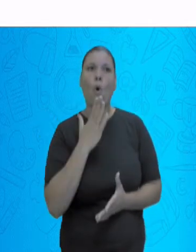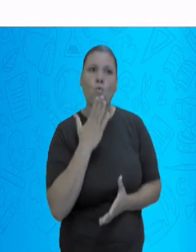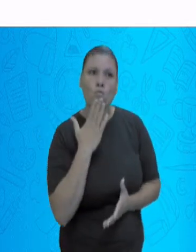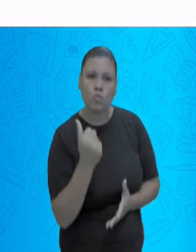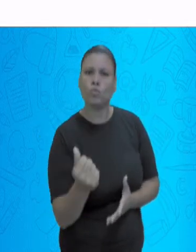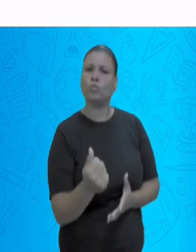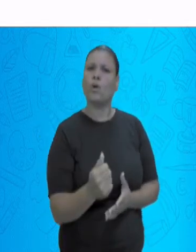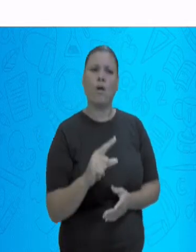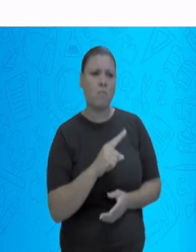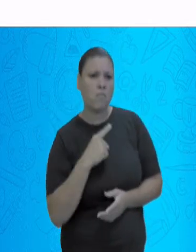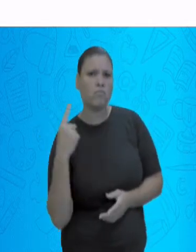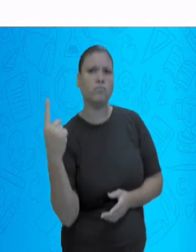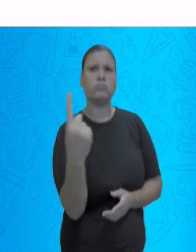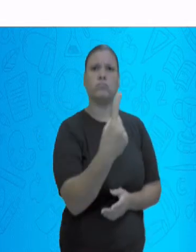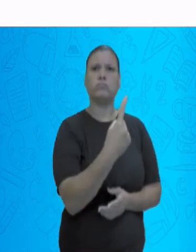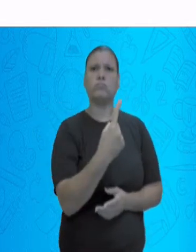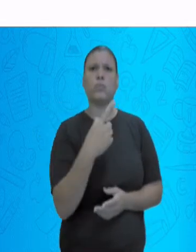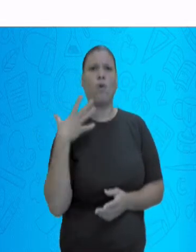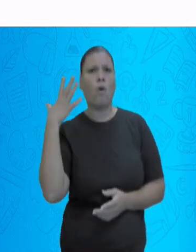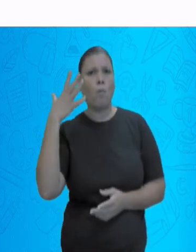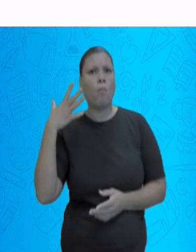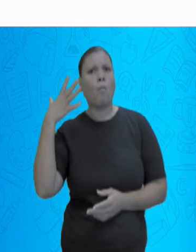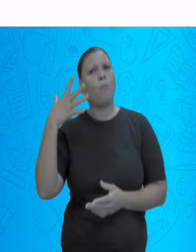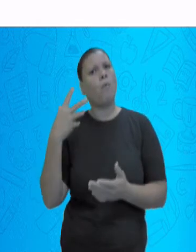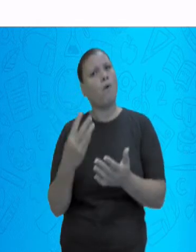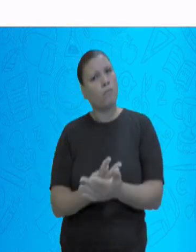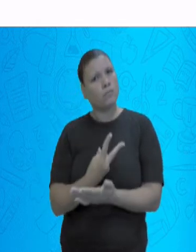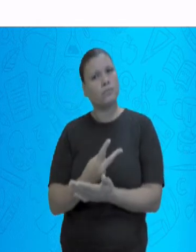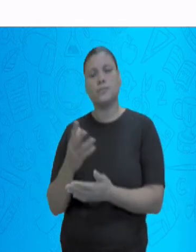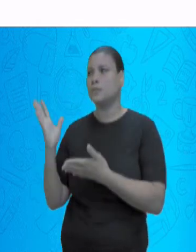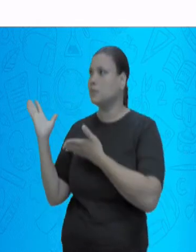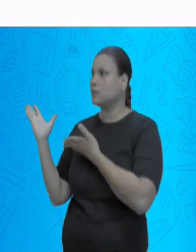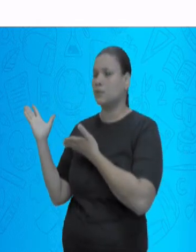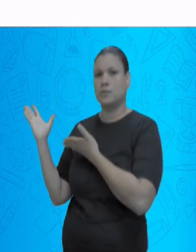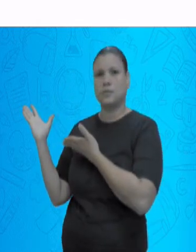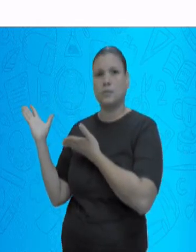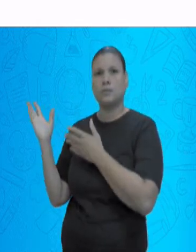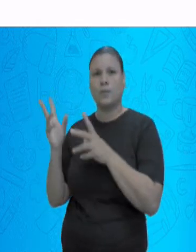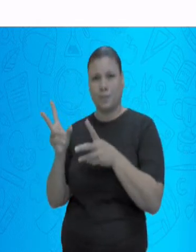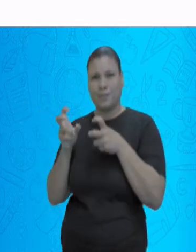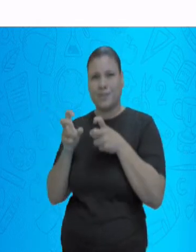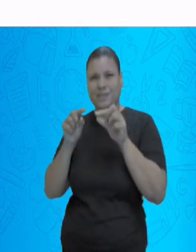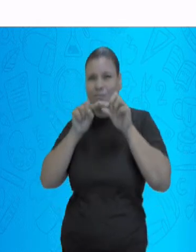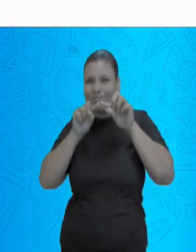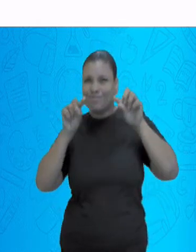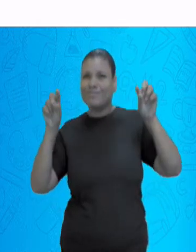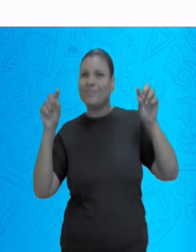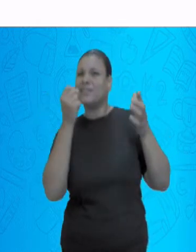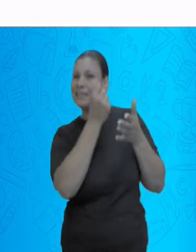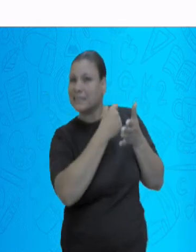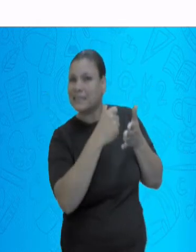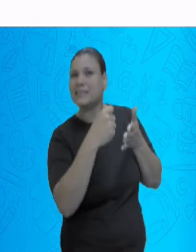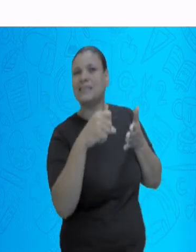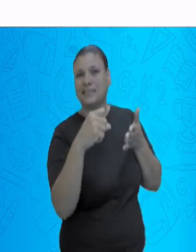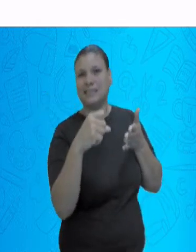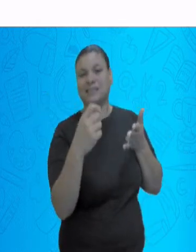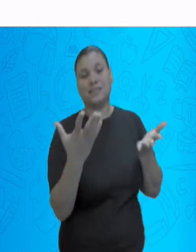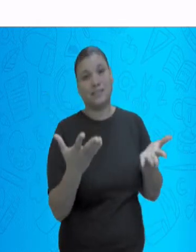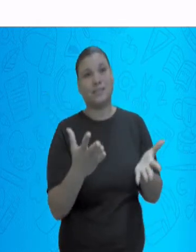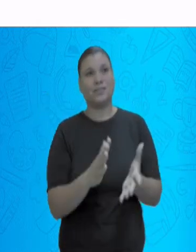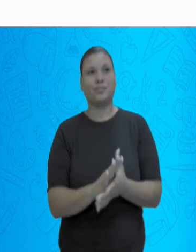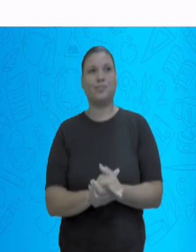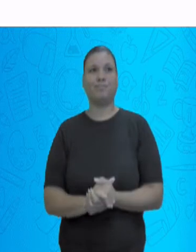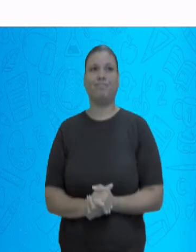Em geral, nesses casos, tem-se preferido a próclise. A mesóclise fica reservada para casos